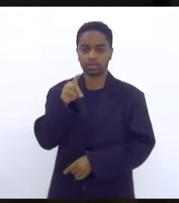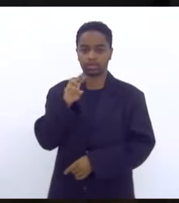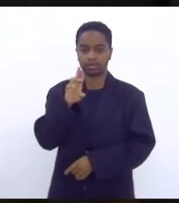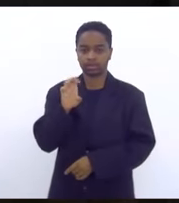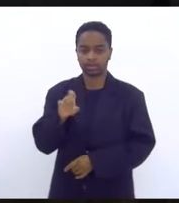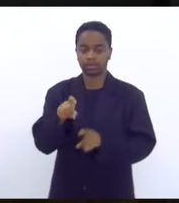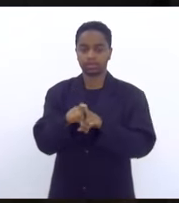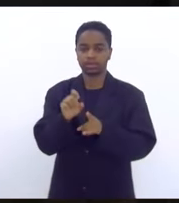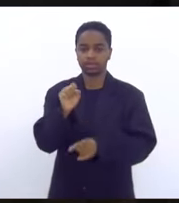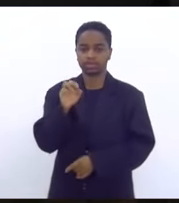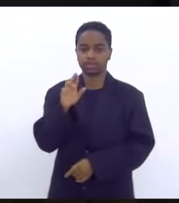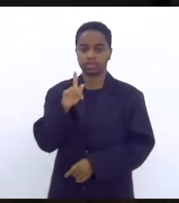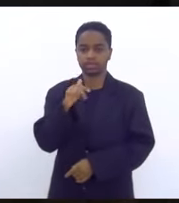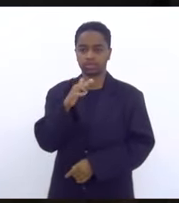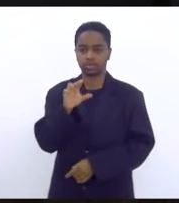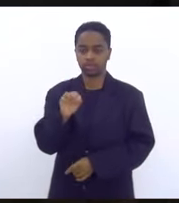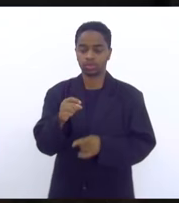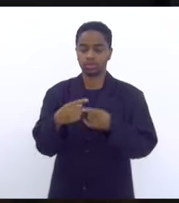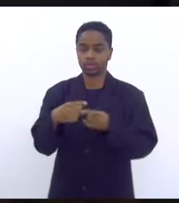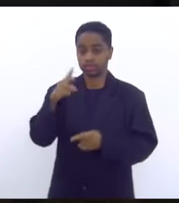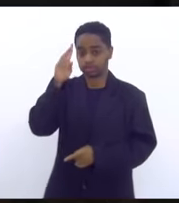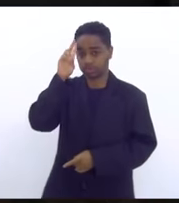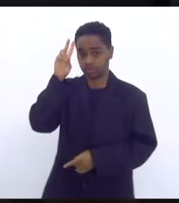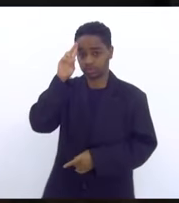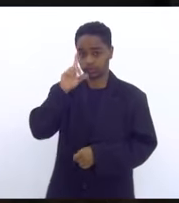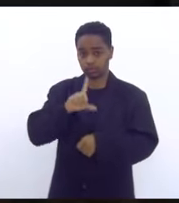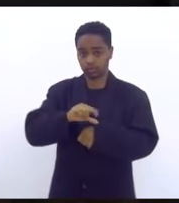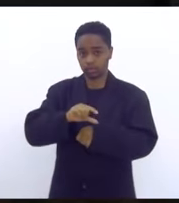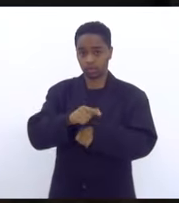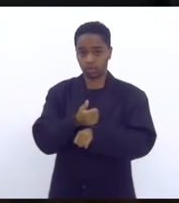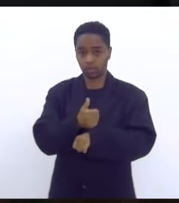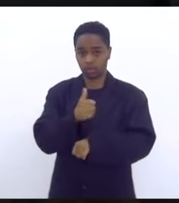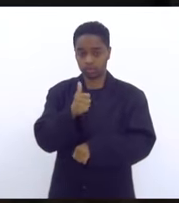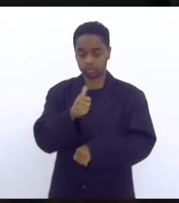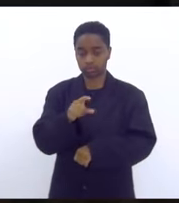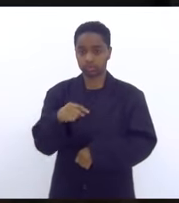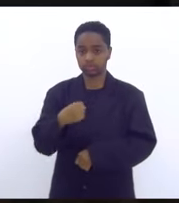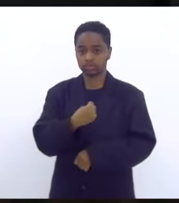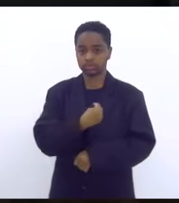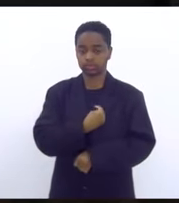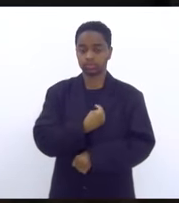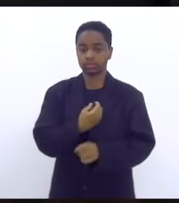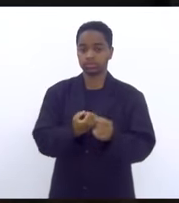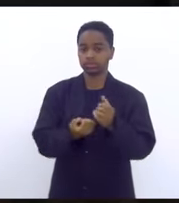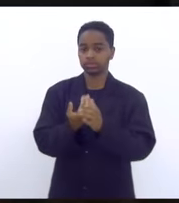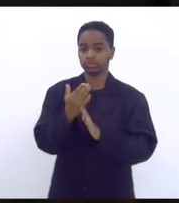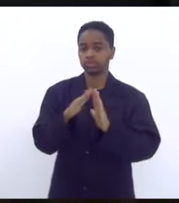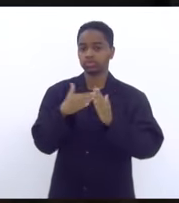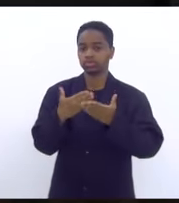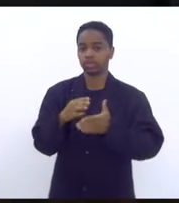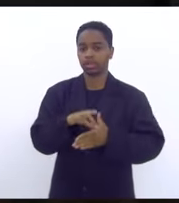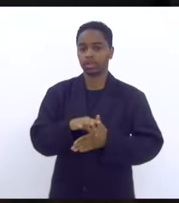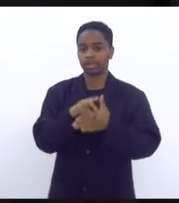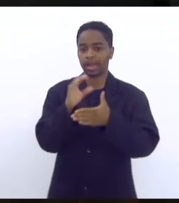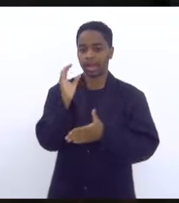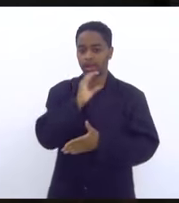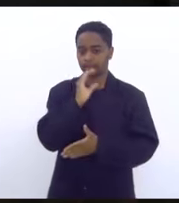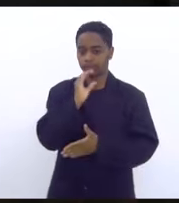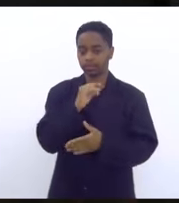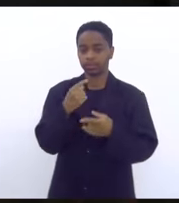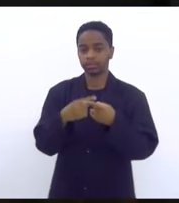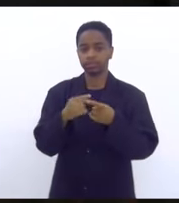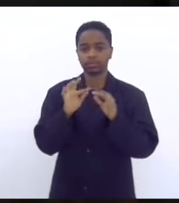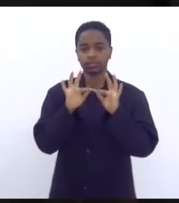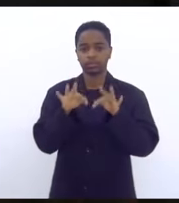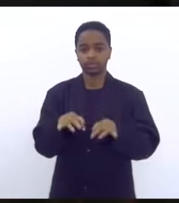doutor Serginho, na segunda-feira, às 11 horas, para a gente fazer um colégio de líderes bem breve, só para a gente